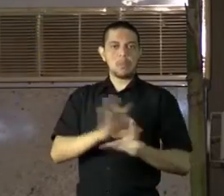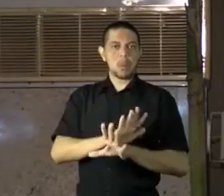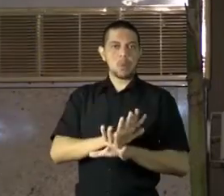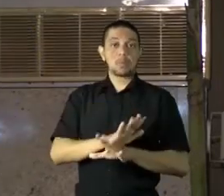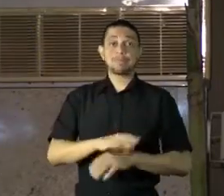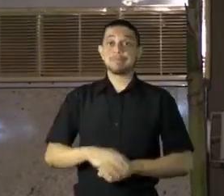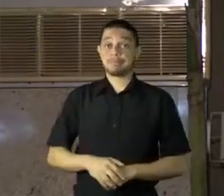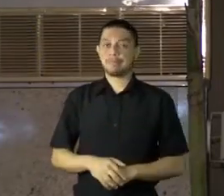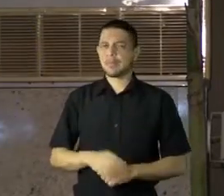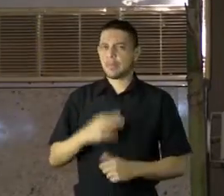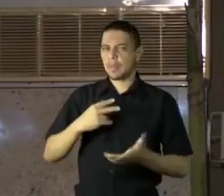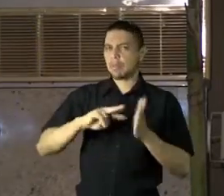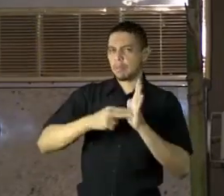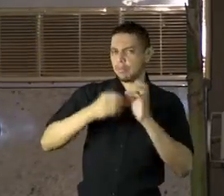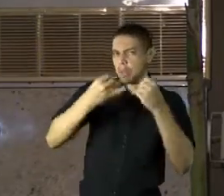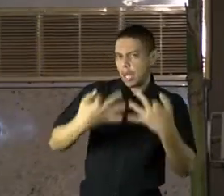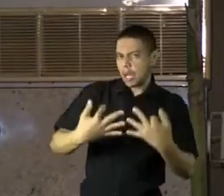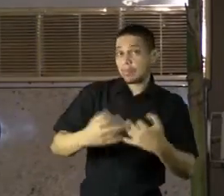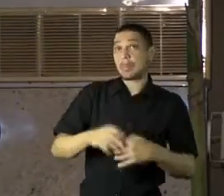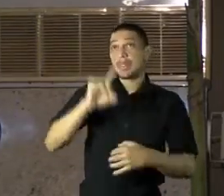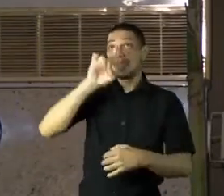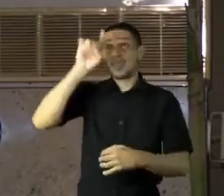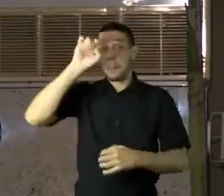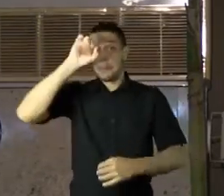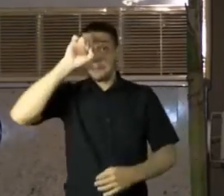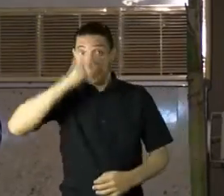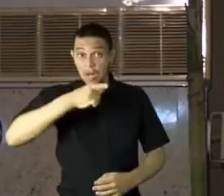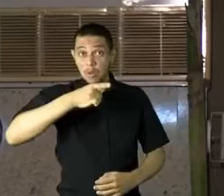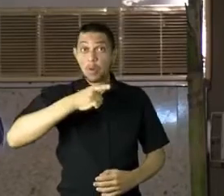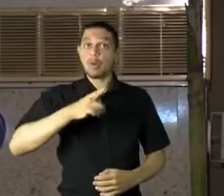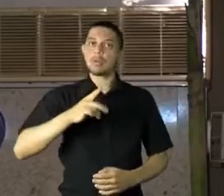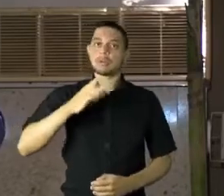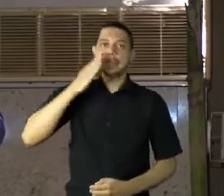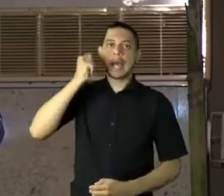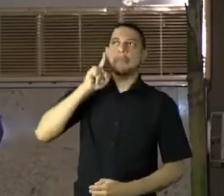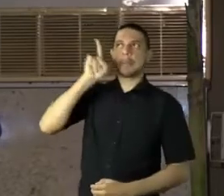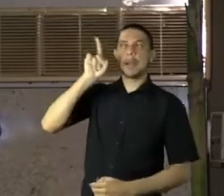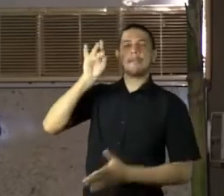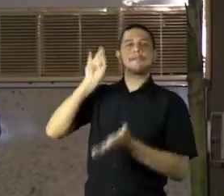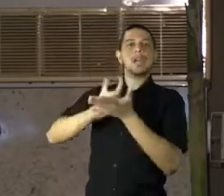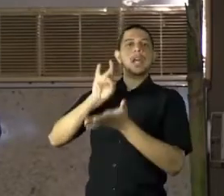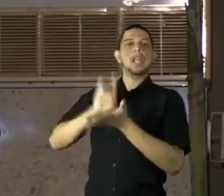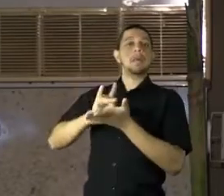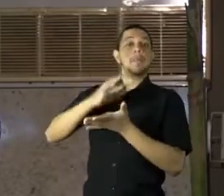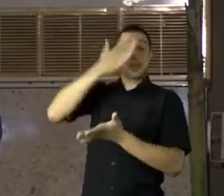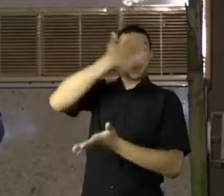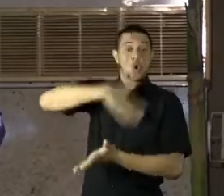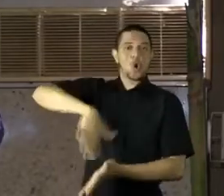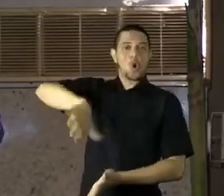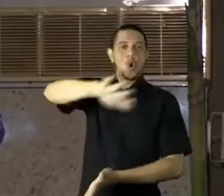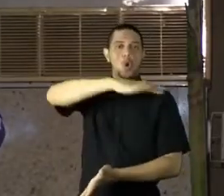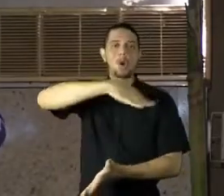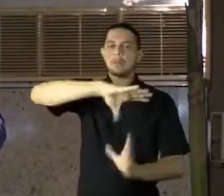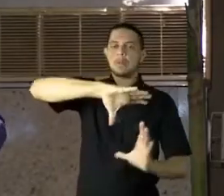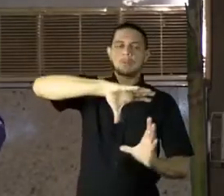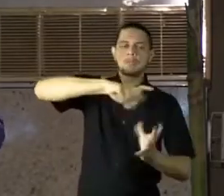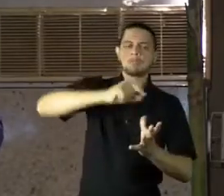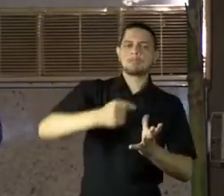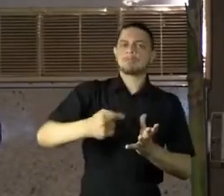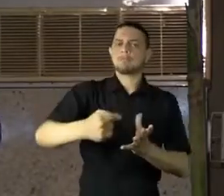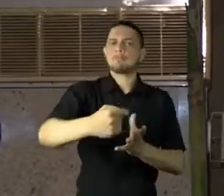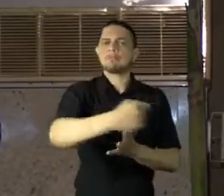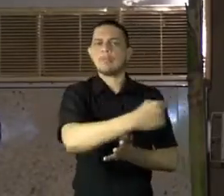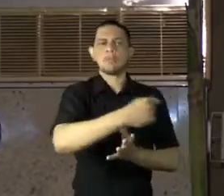o que Deus ordena é considerado então o verdadeiro para todas as pessoas em todos os tempos